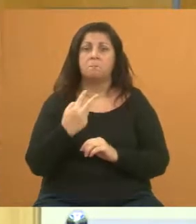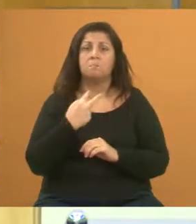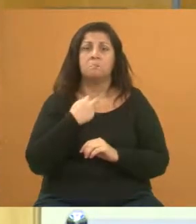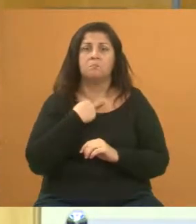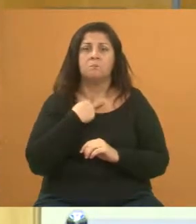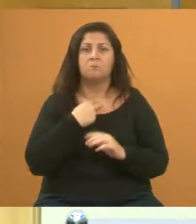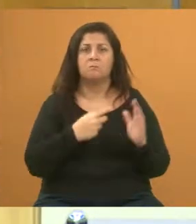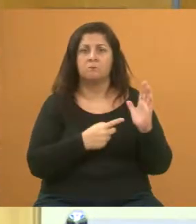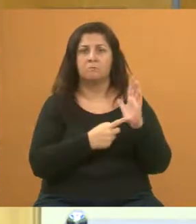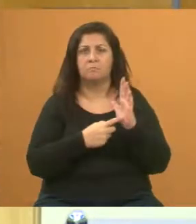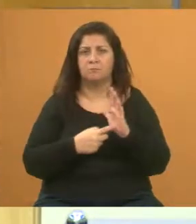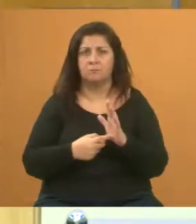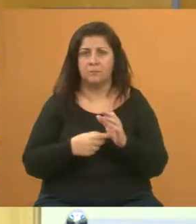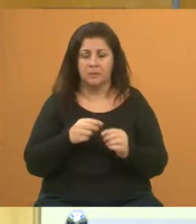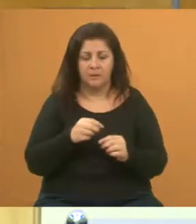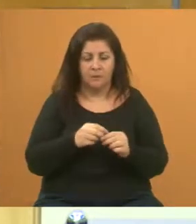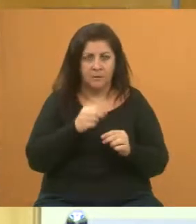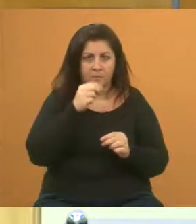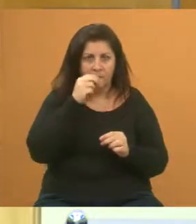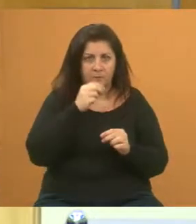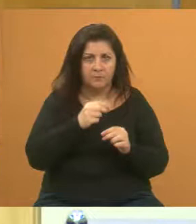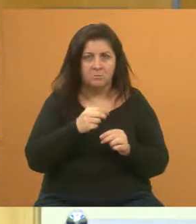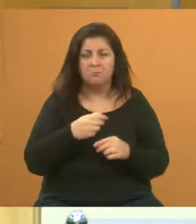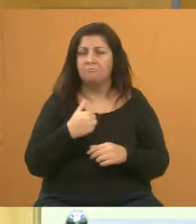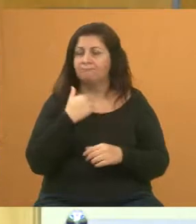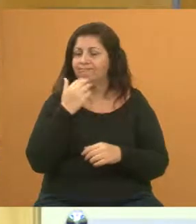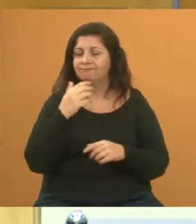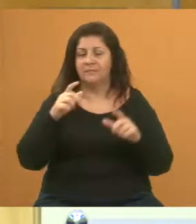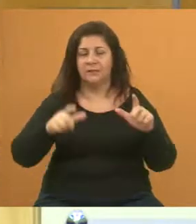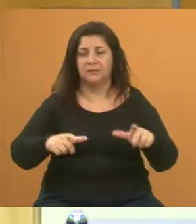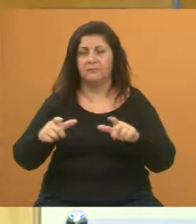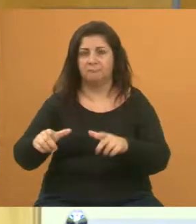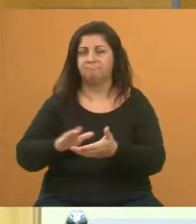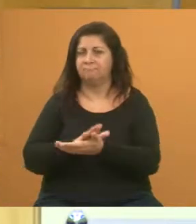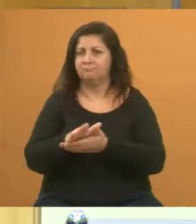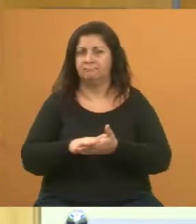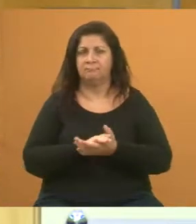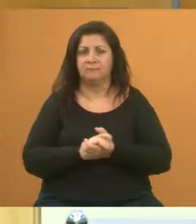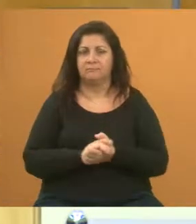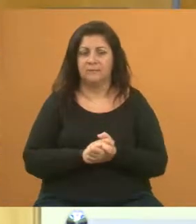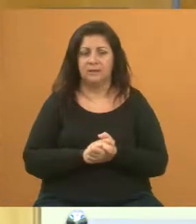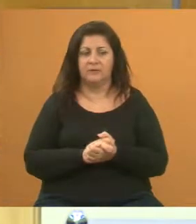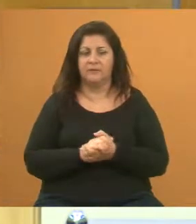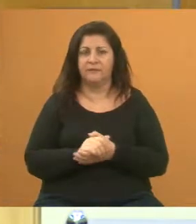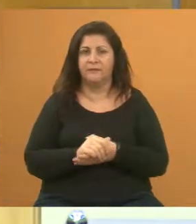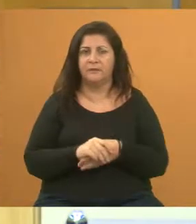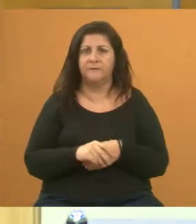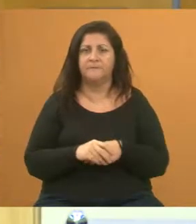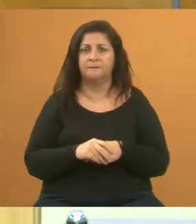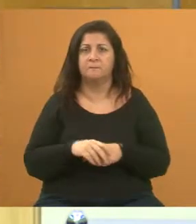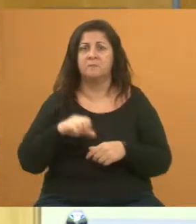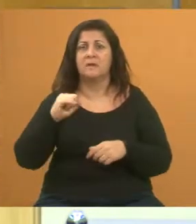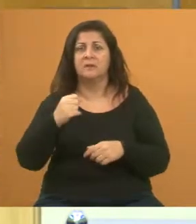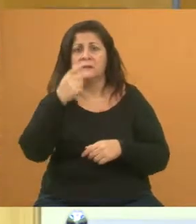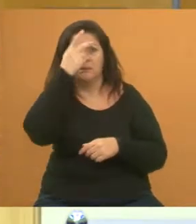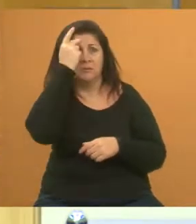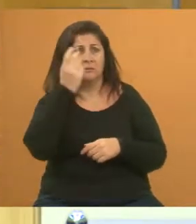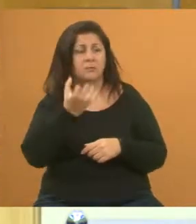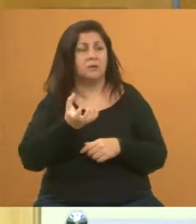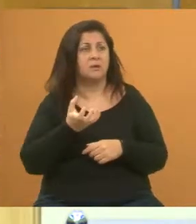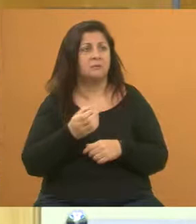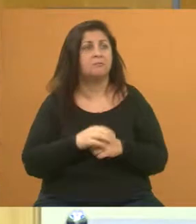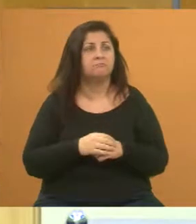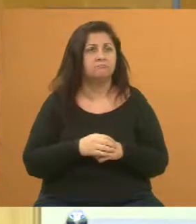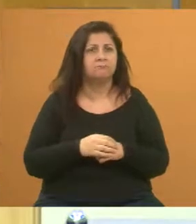ser exposto os canudinhos plásticos em nenhum lugar. Se o consumidor quiser, ele, olha, eu quero um